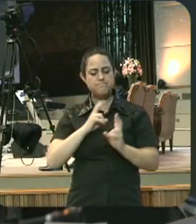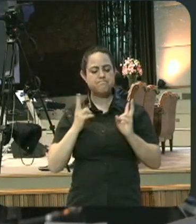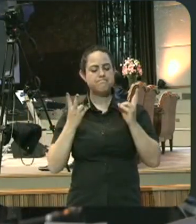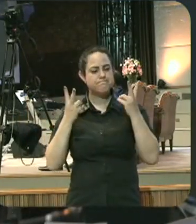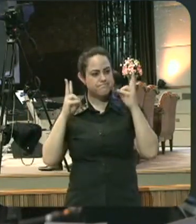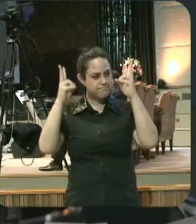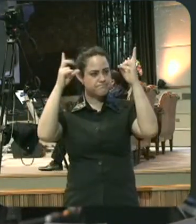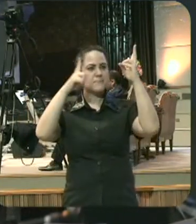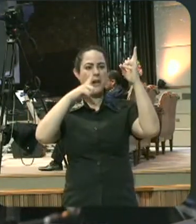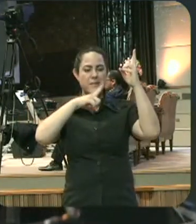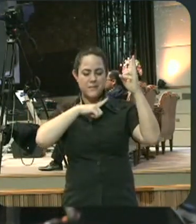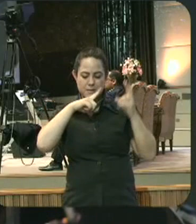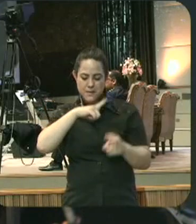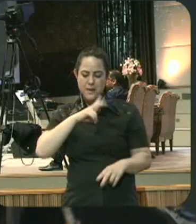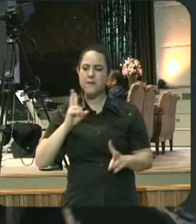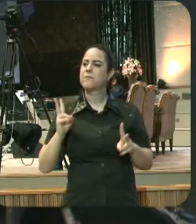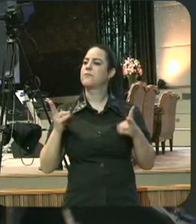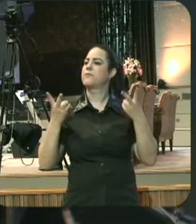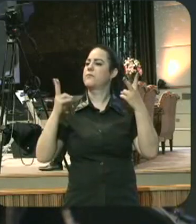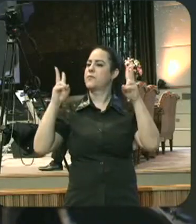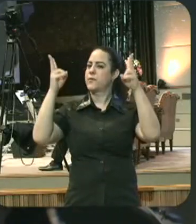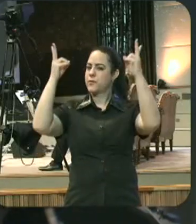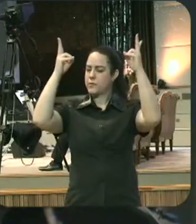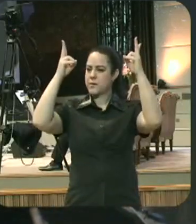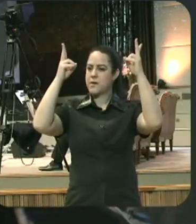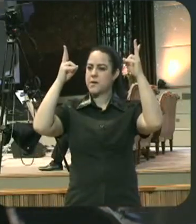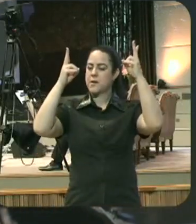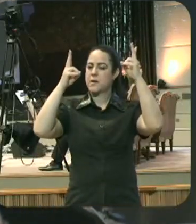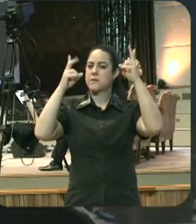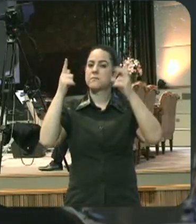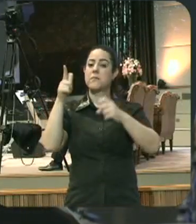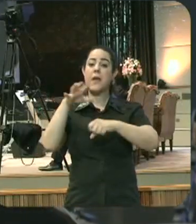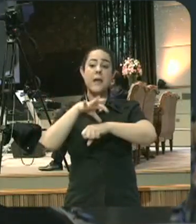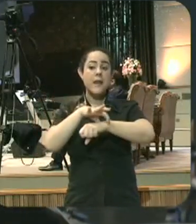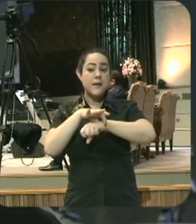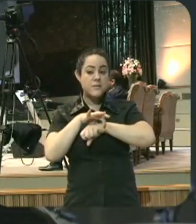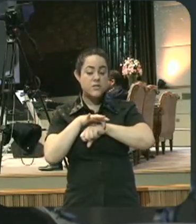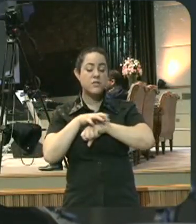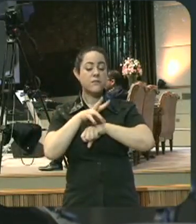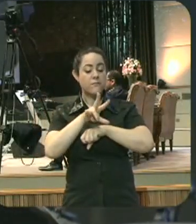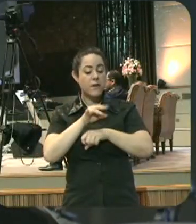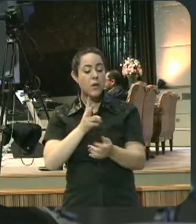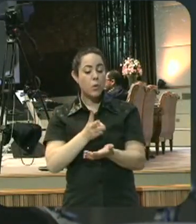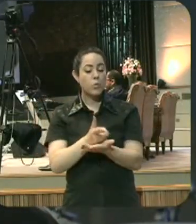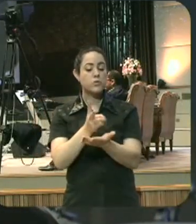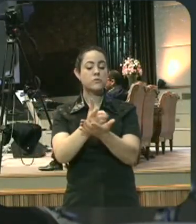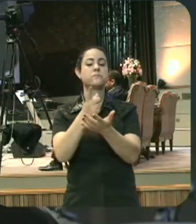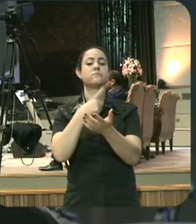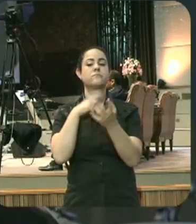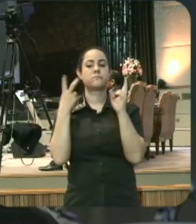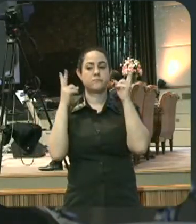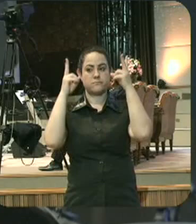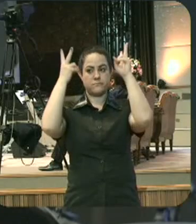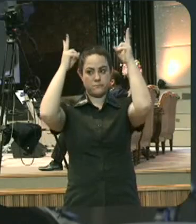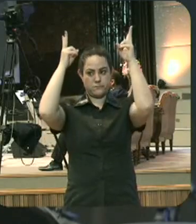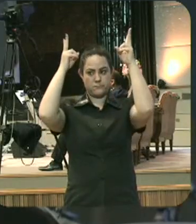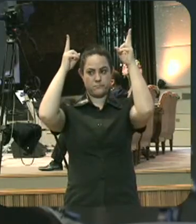que o fato de ser vitorioso não é garantia de que continuaremos a ter